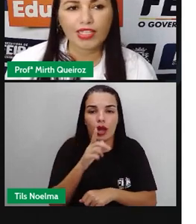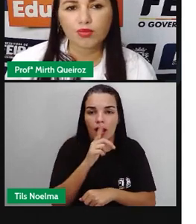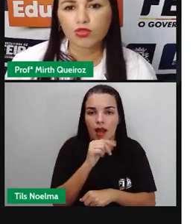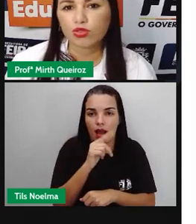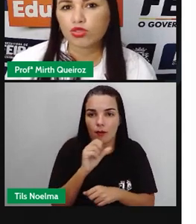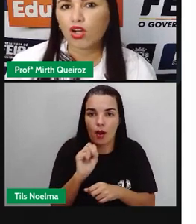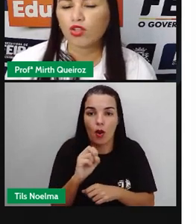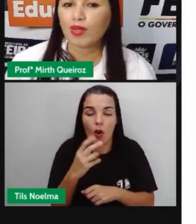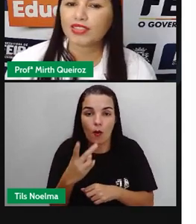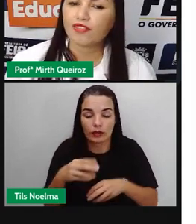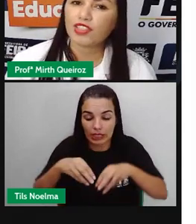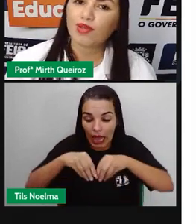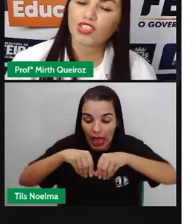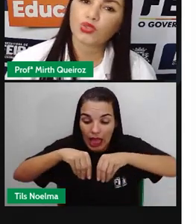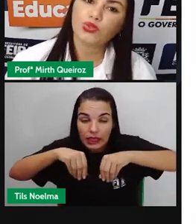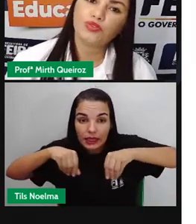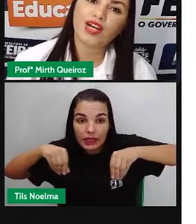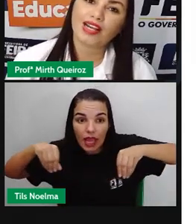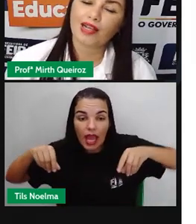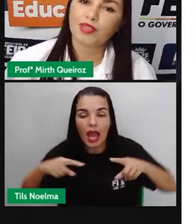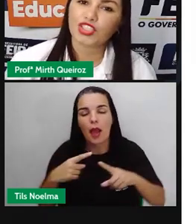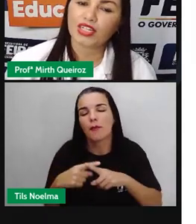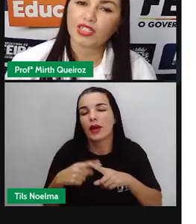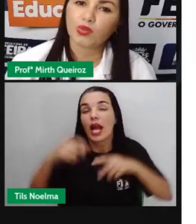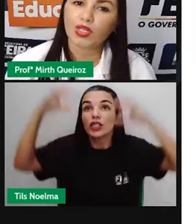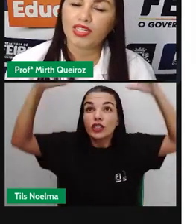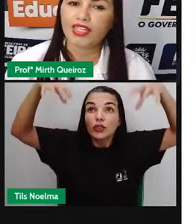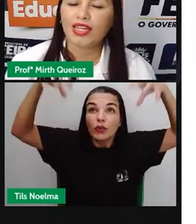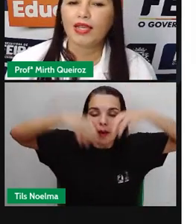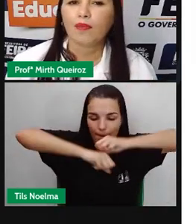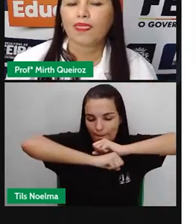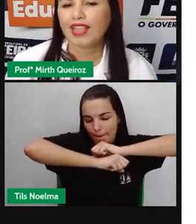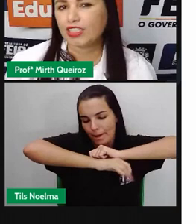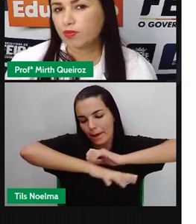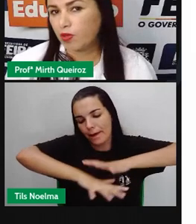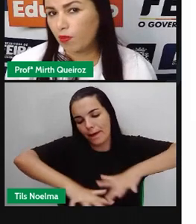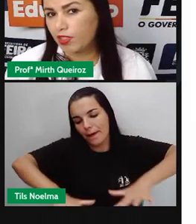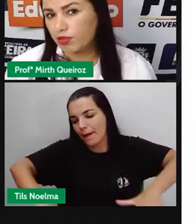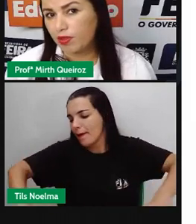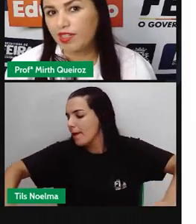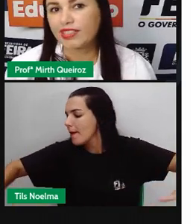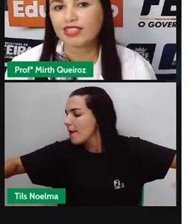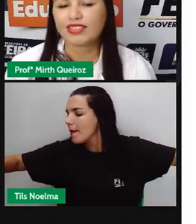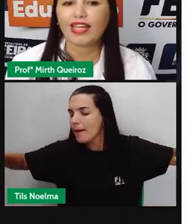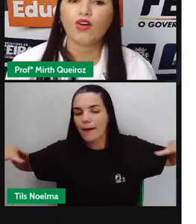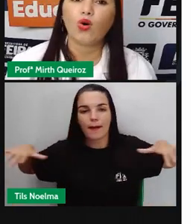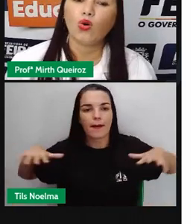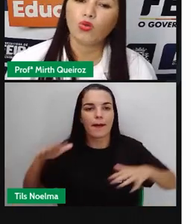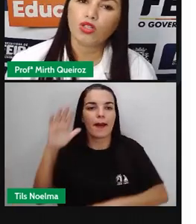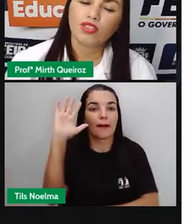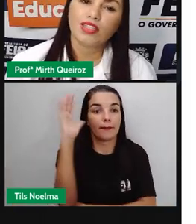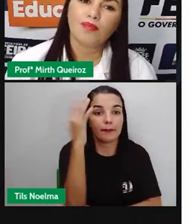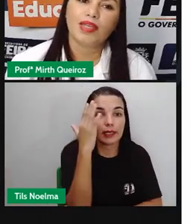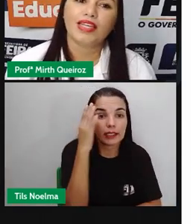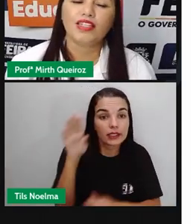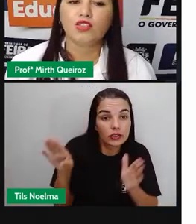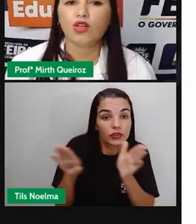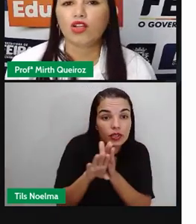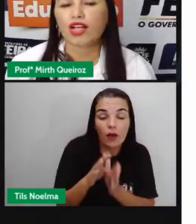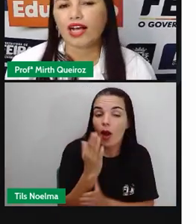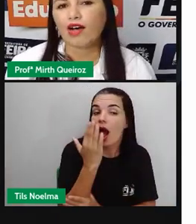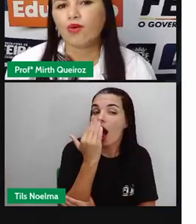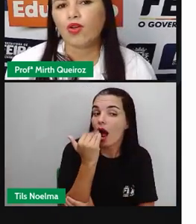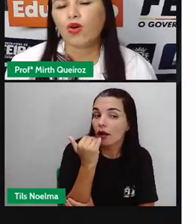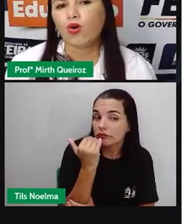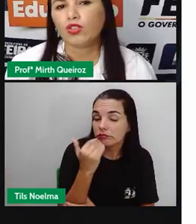ou até mesmo no solo mas devido à chuva acaba chegando aí nas próprias plantas né ou também